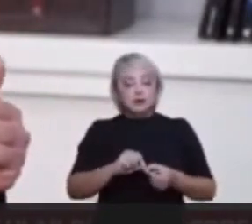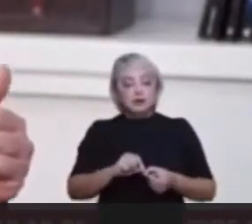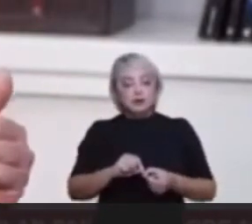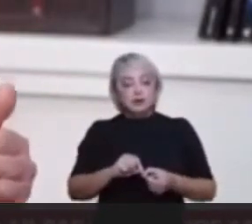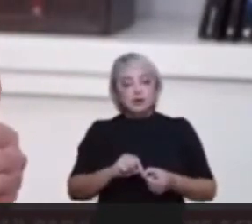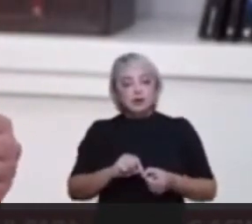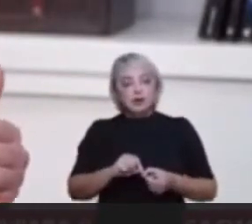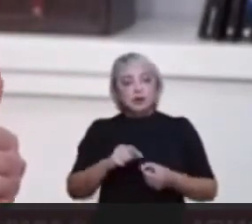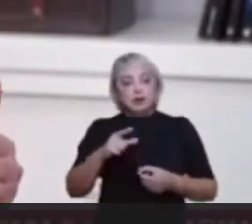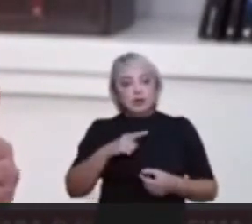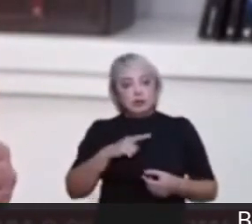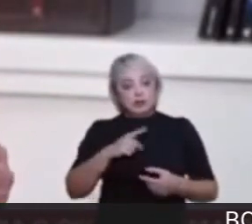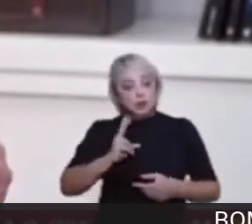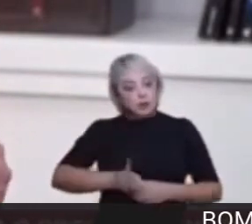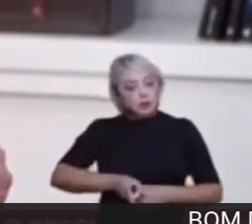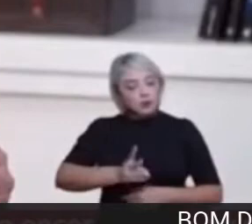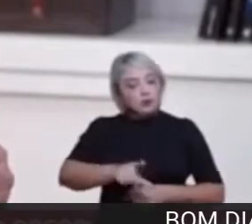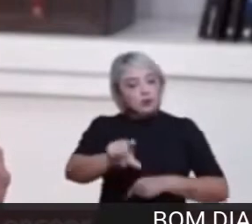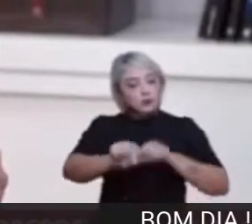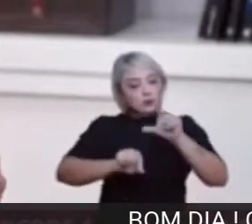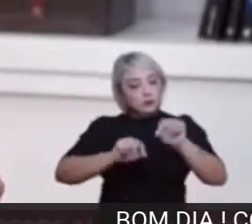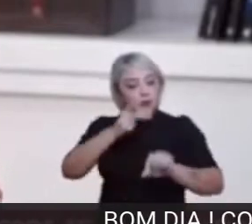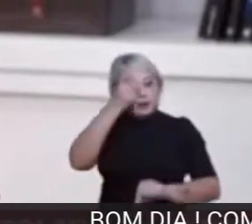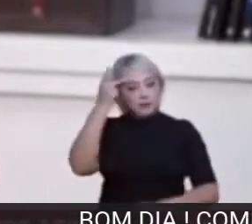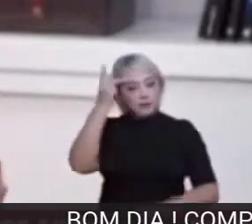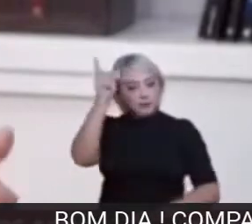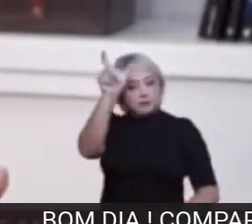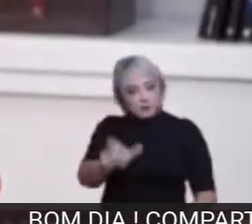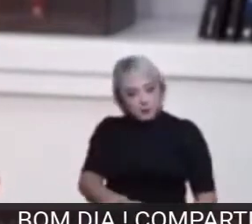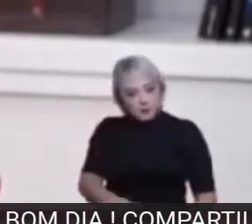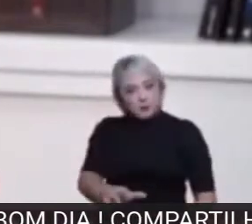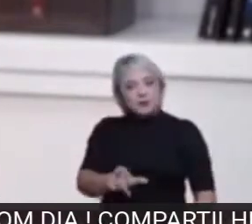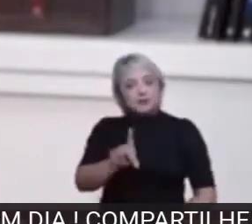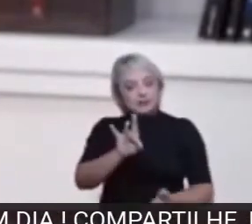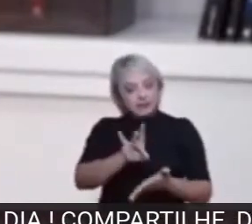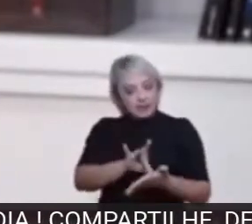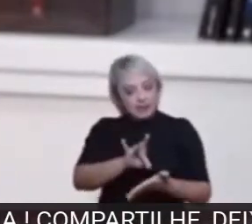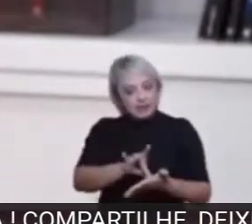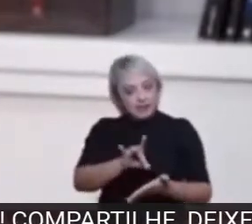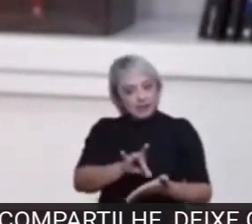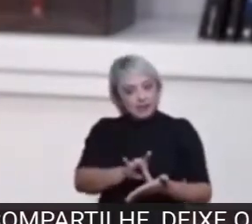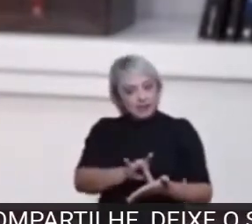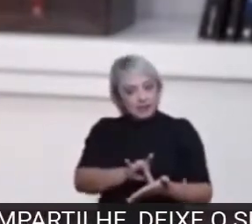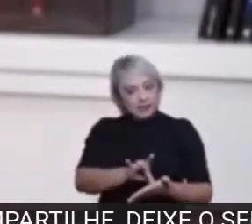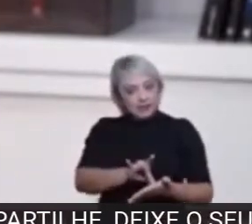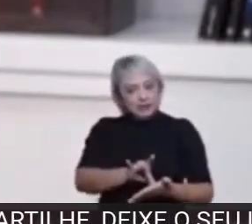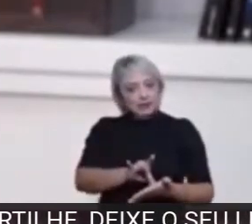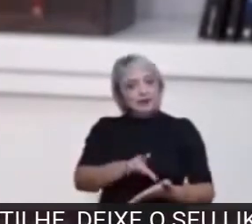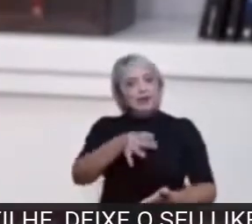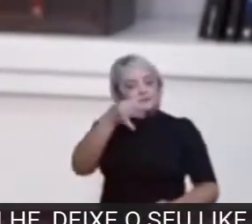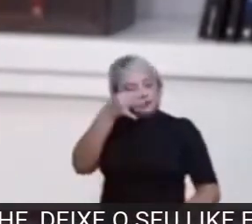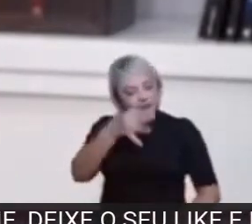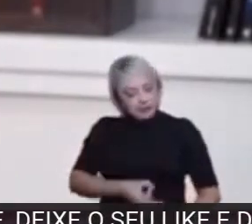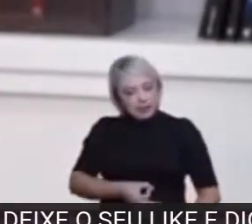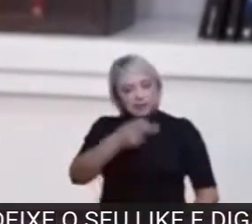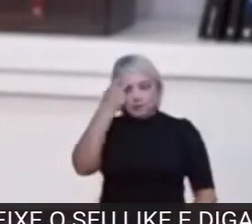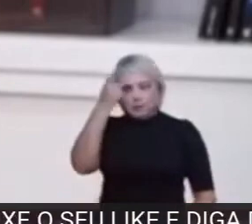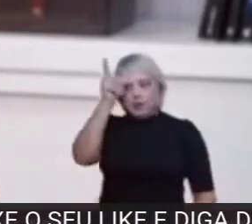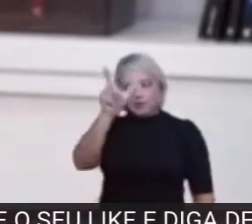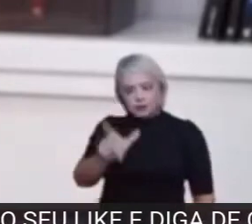tempo, continue escolhendo as pessoas, sabe, que sejam idôneas, pessoas que tenham